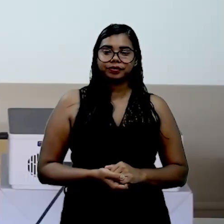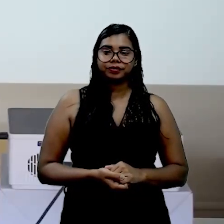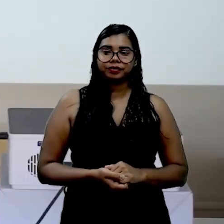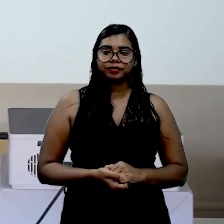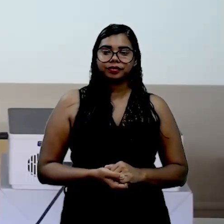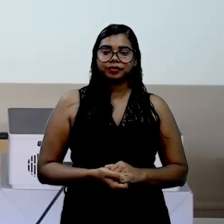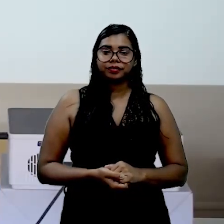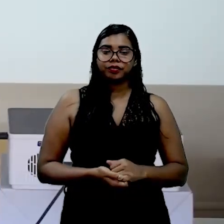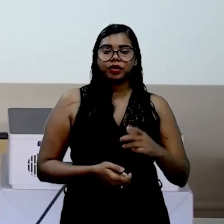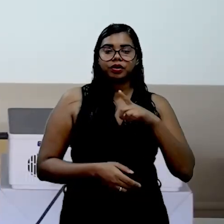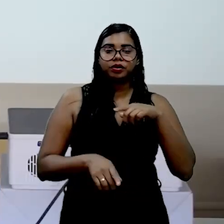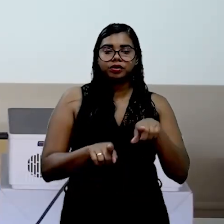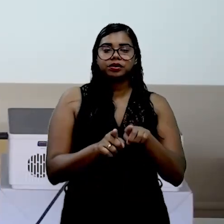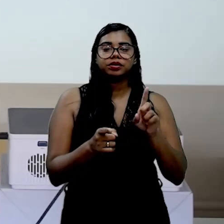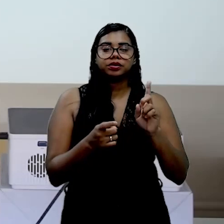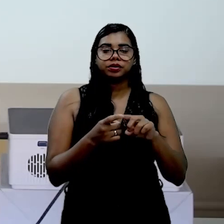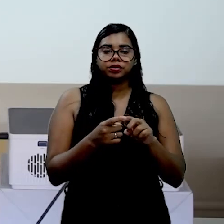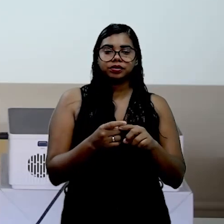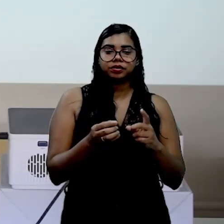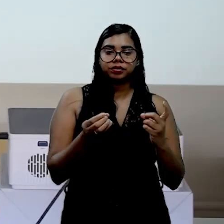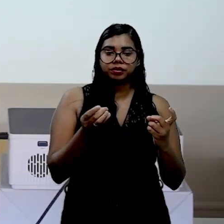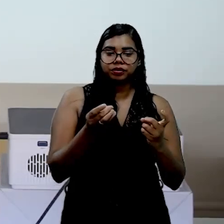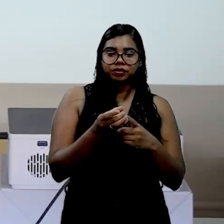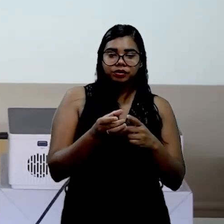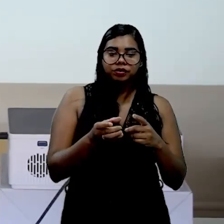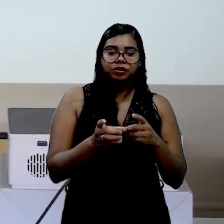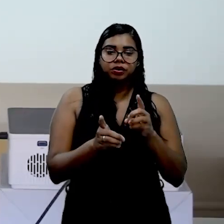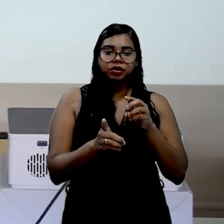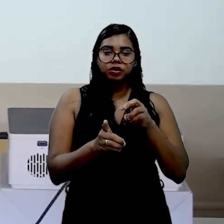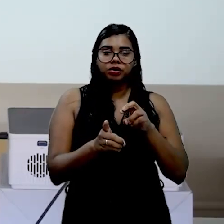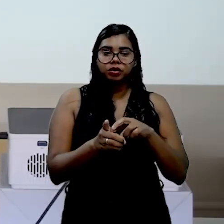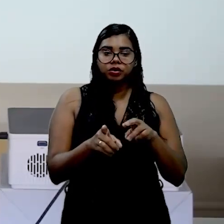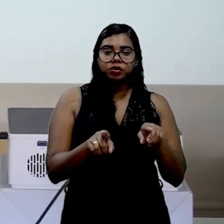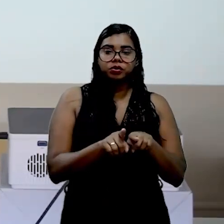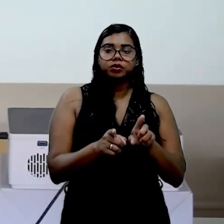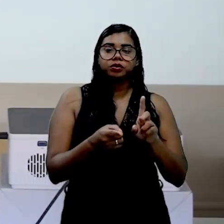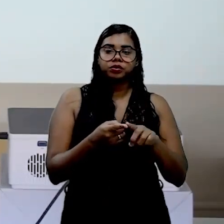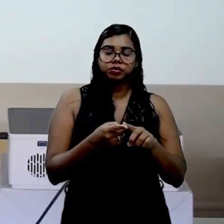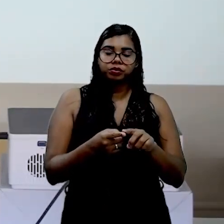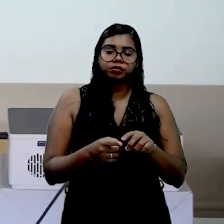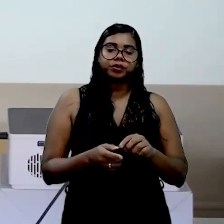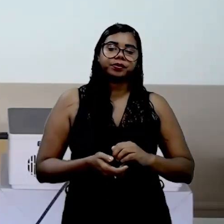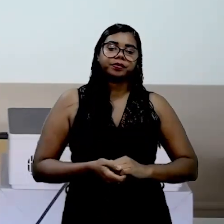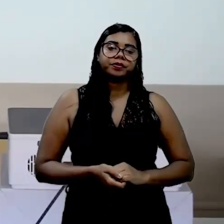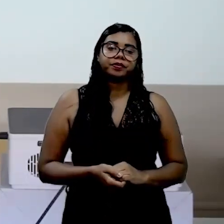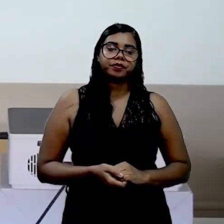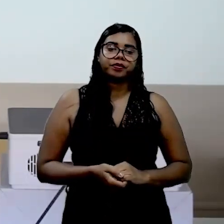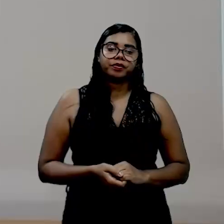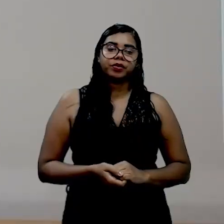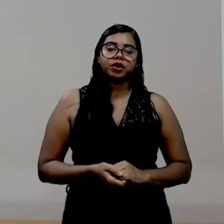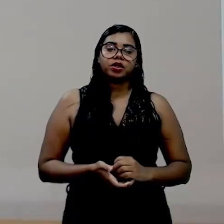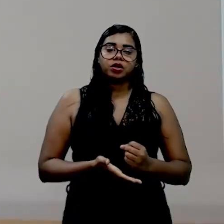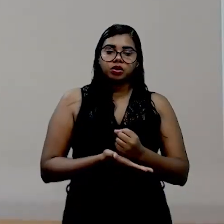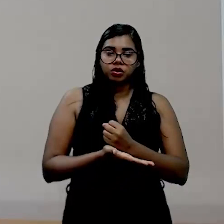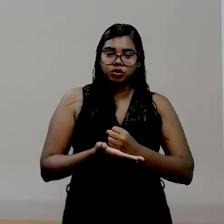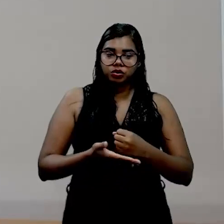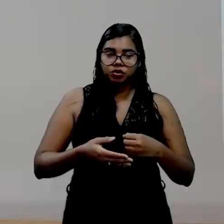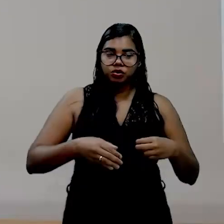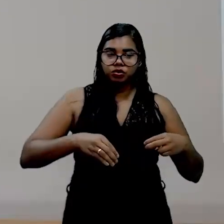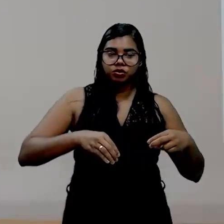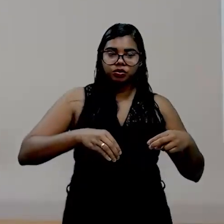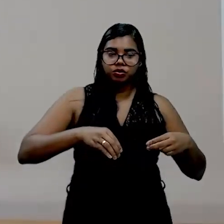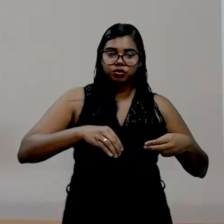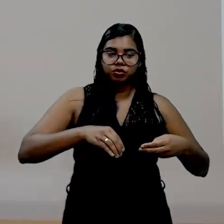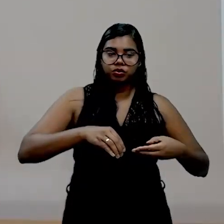quando você tem toque suspeito, PSA elevado, a ressonância magnética. Isso é um exame que antigamente